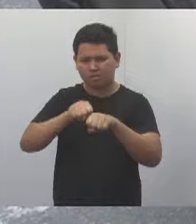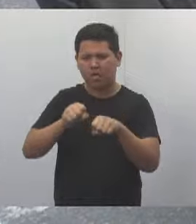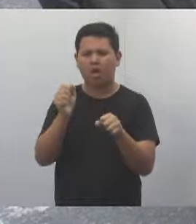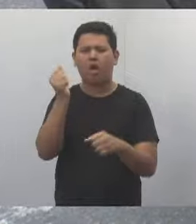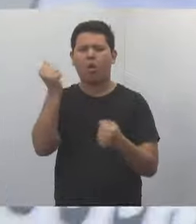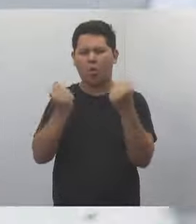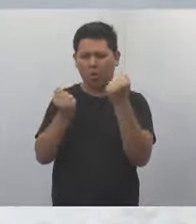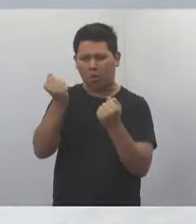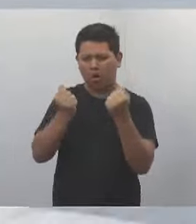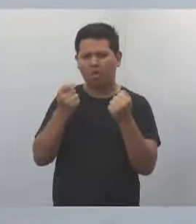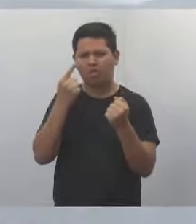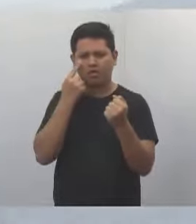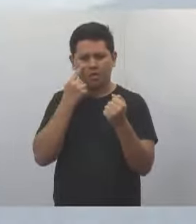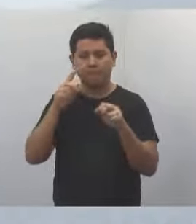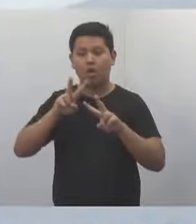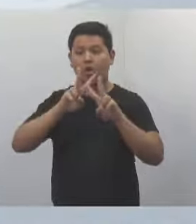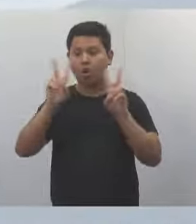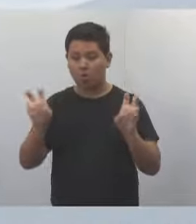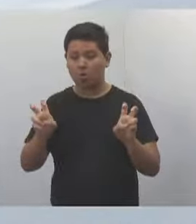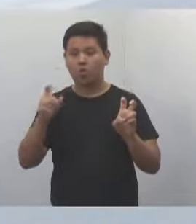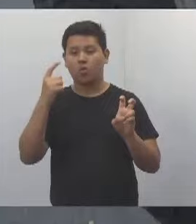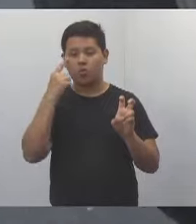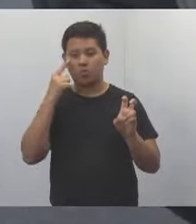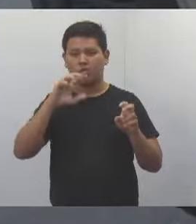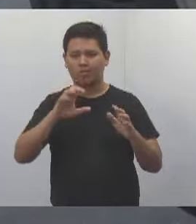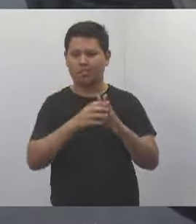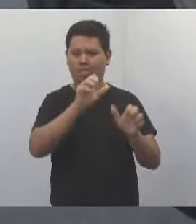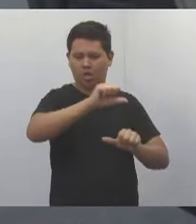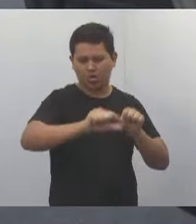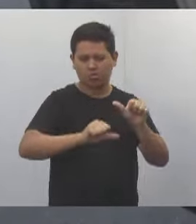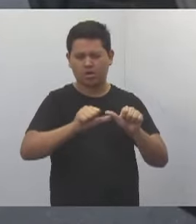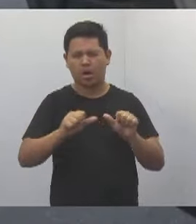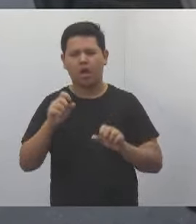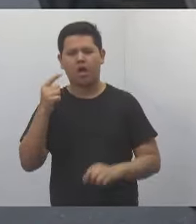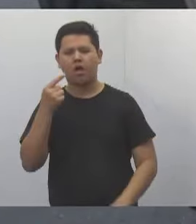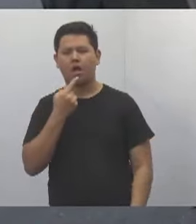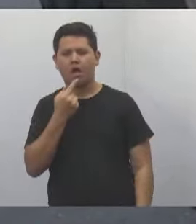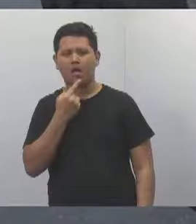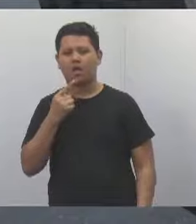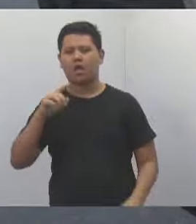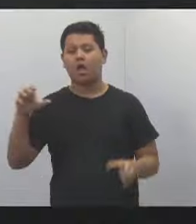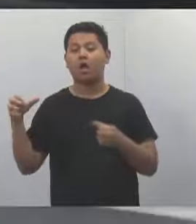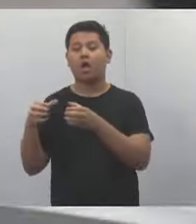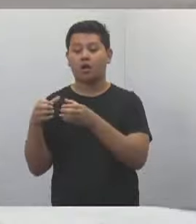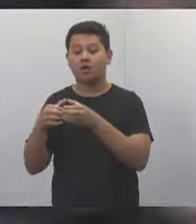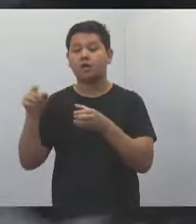motocicletas modificados em relação à configuração original. Para tratar do assunto, a equipe da